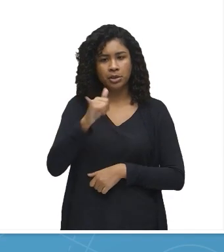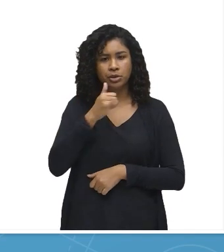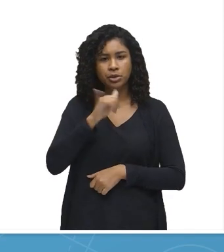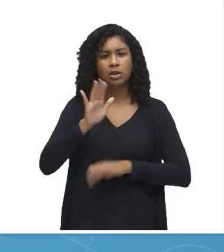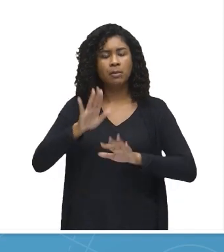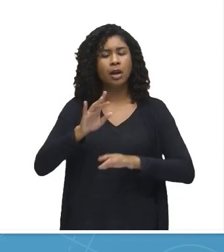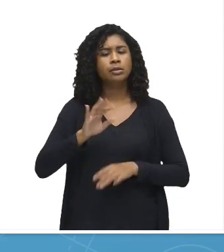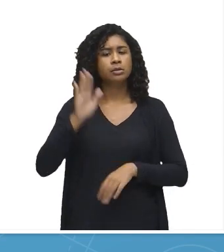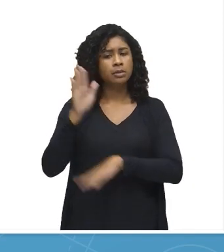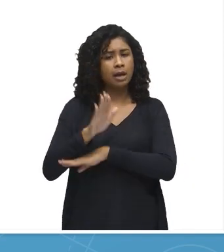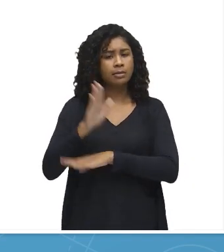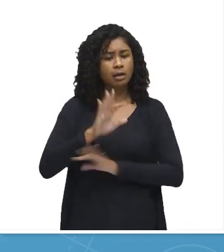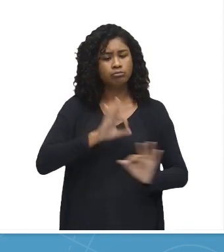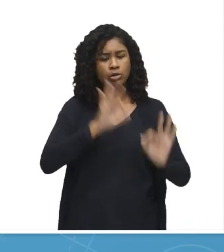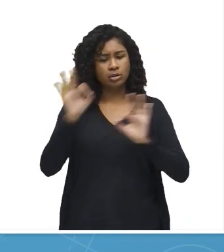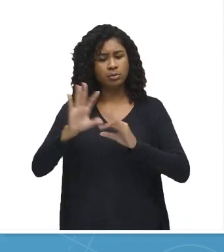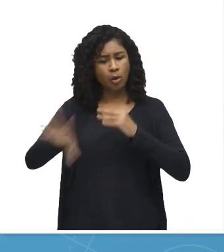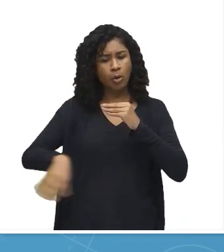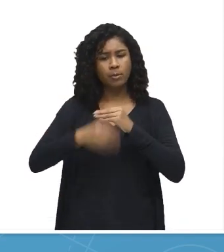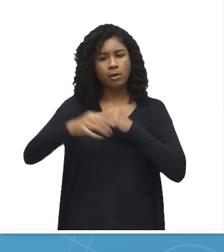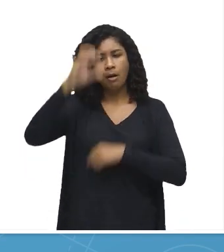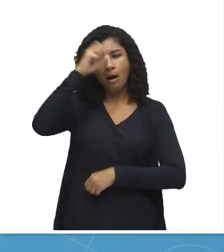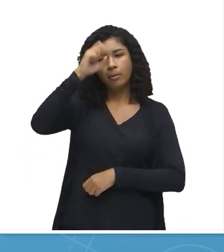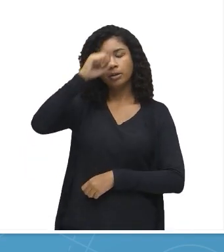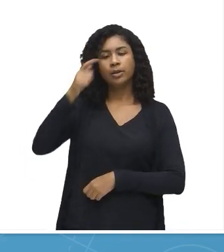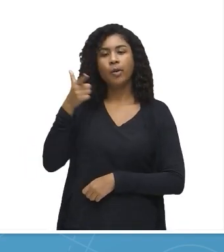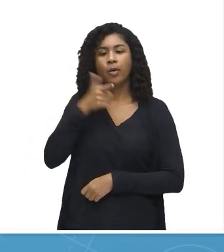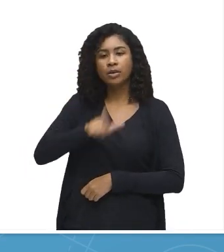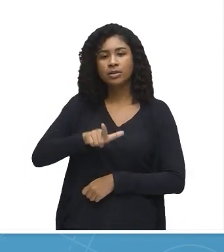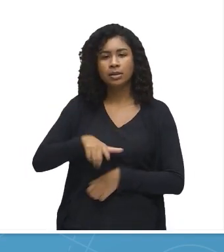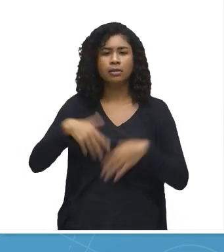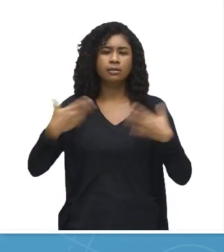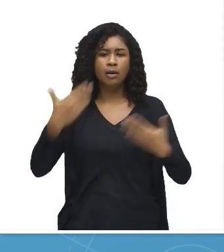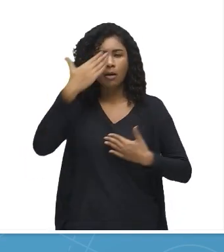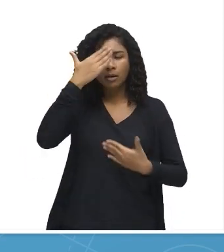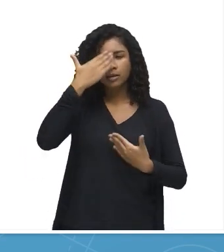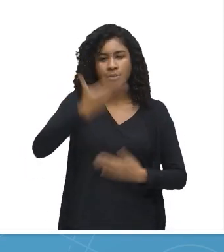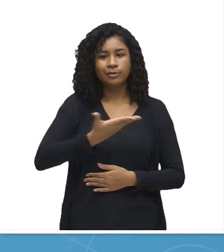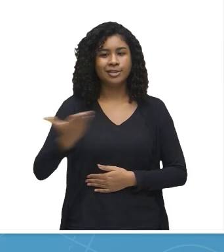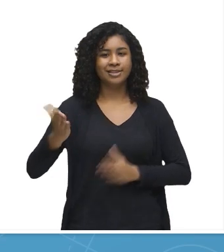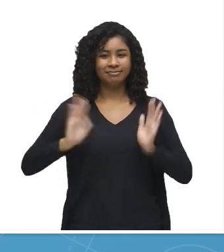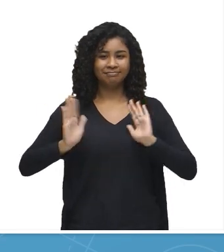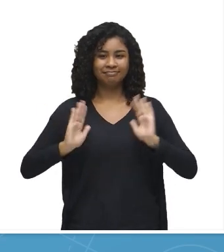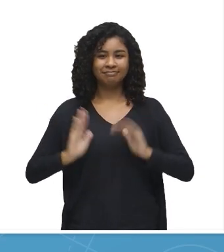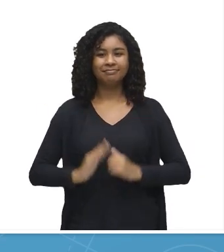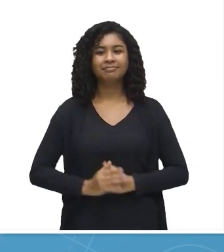para complementar o que ficou pendente aí. Tudo bem? Então, eu agradeço a todos e até lá.